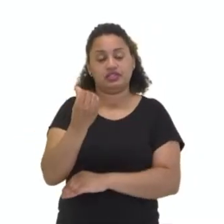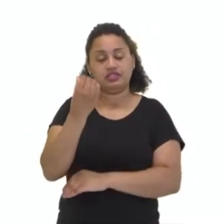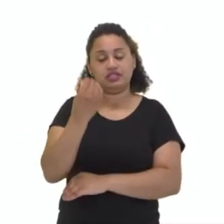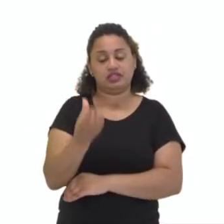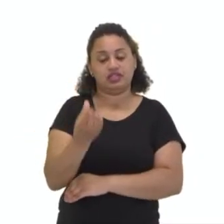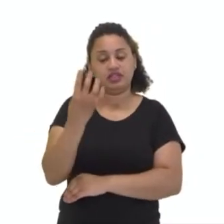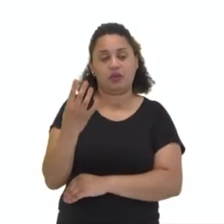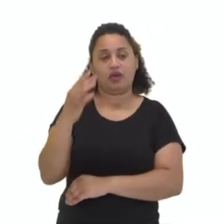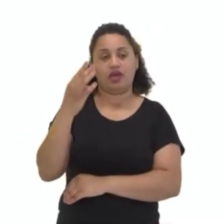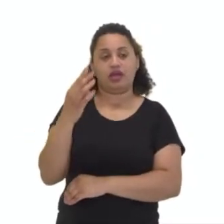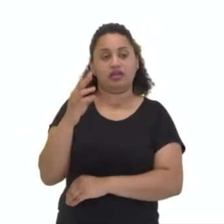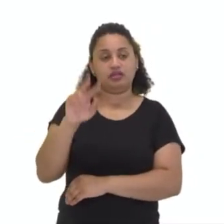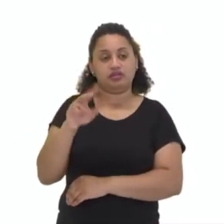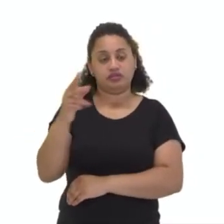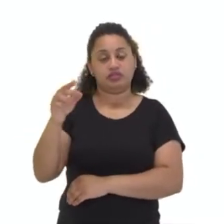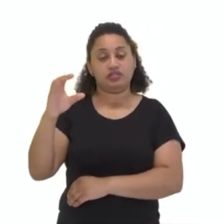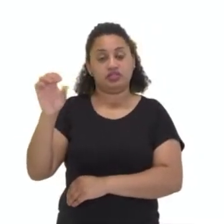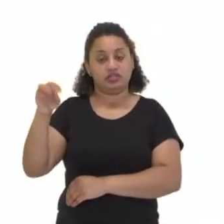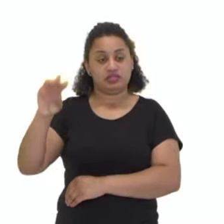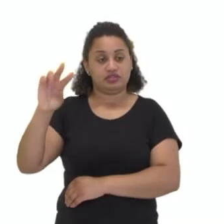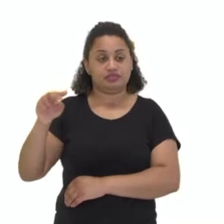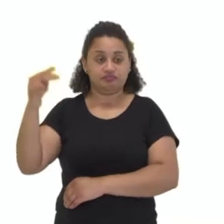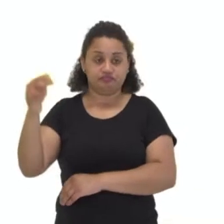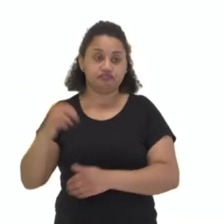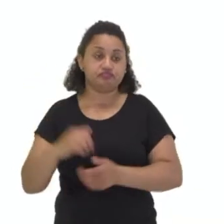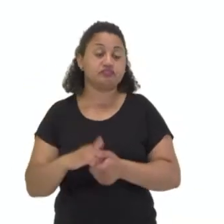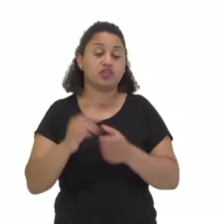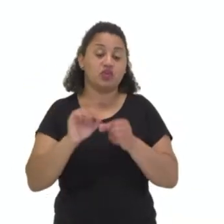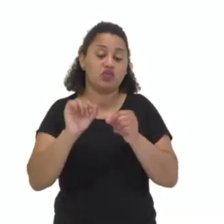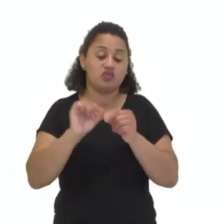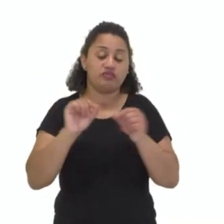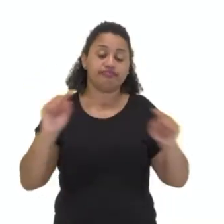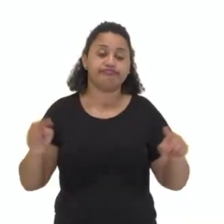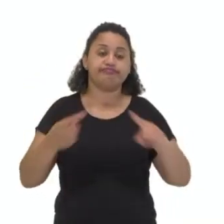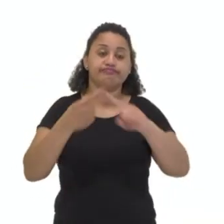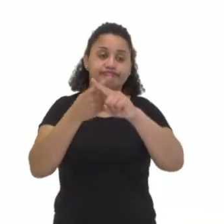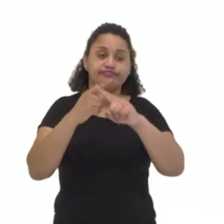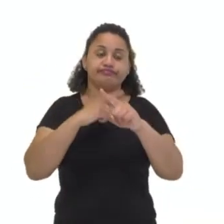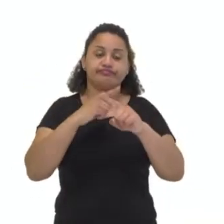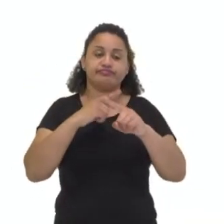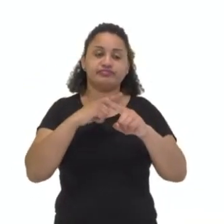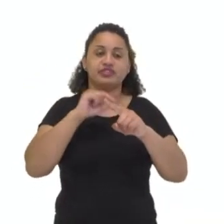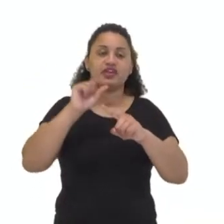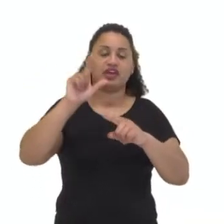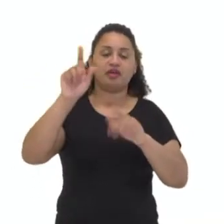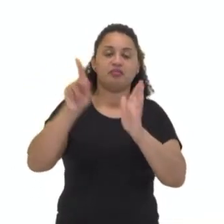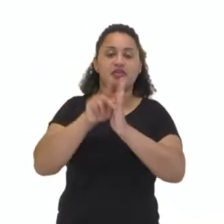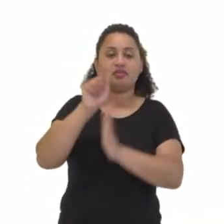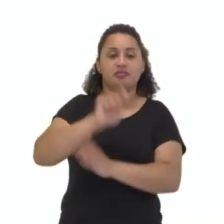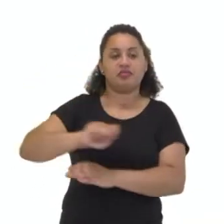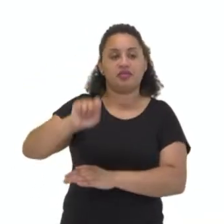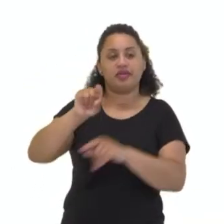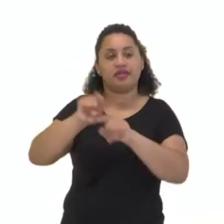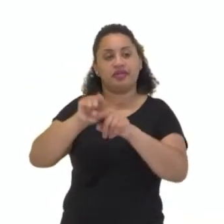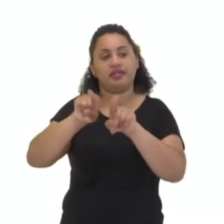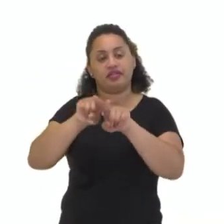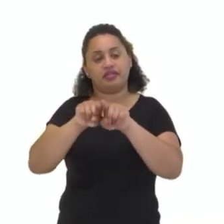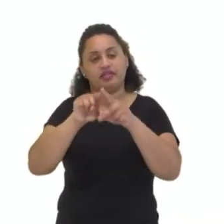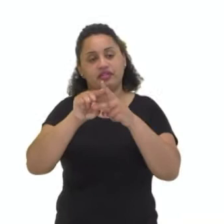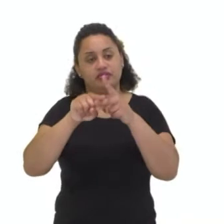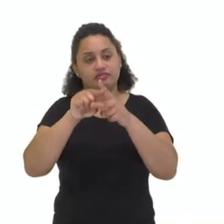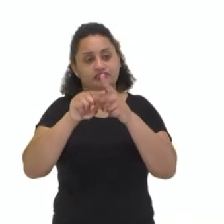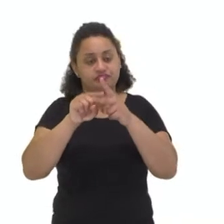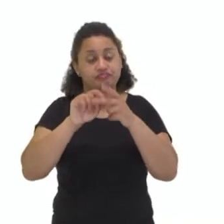centímetros quadrados. Vou usar a regrinha de 3, né? Onde eu tenho os elementos da área e o do ângulo. Então, para